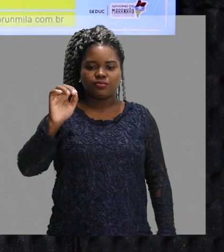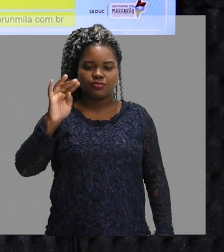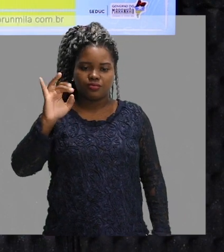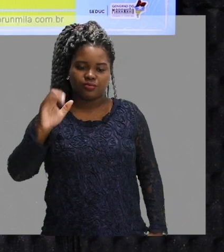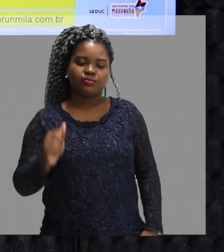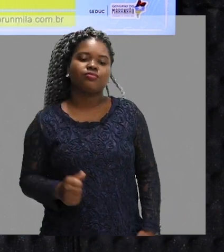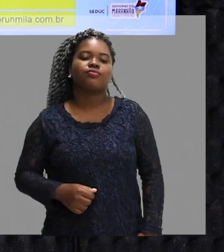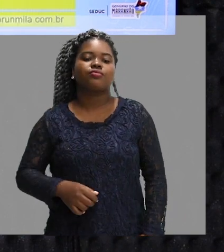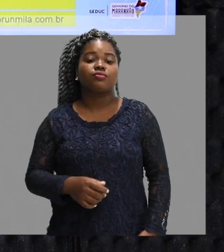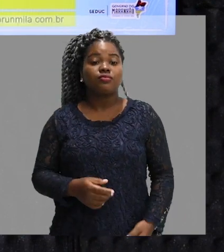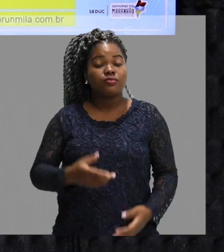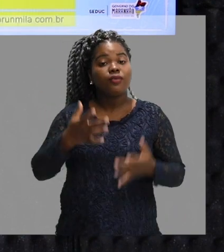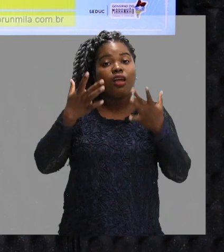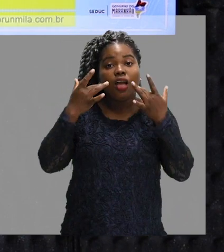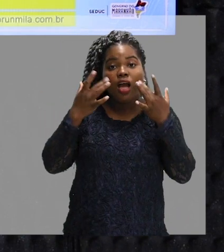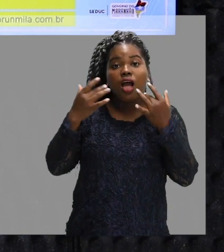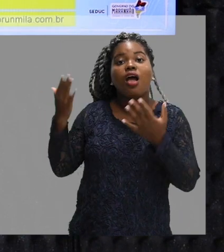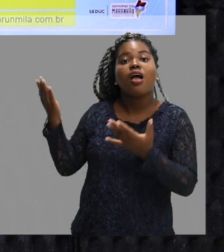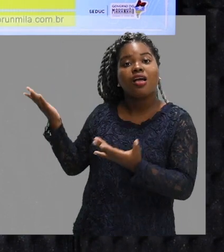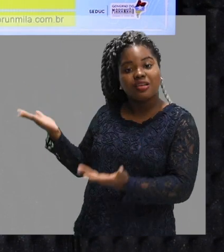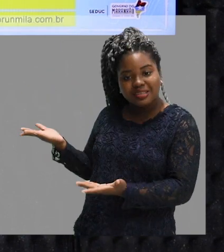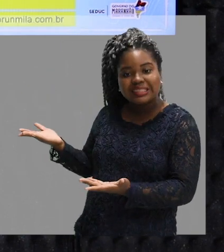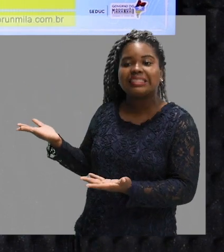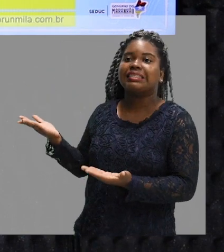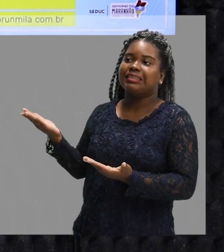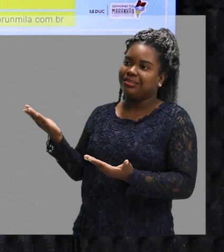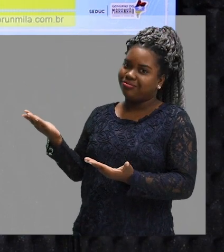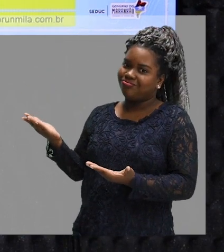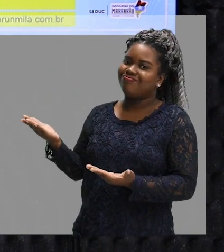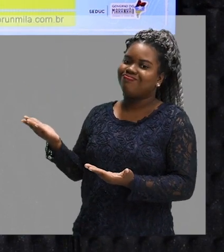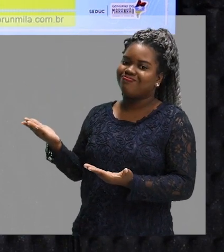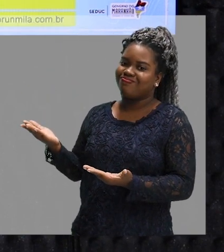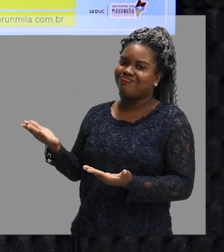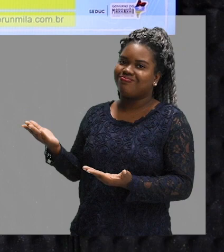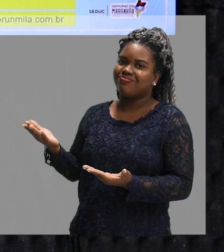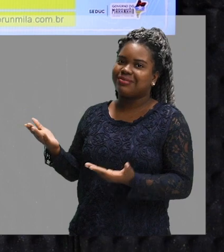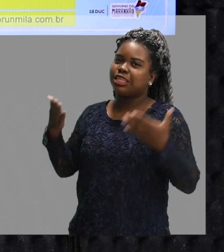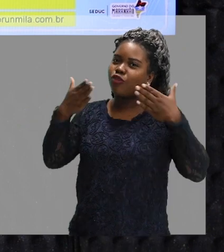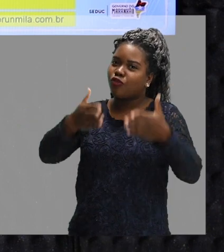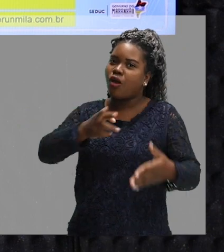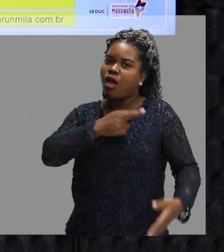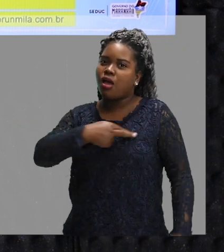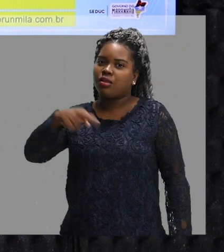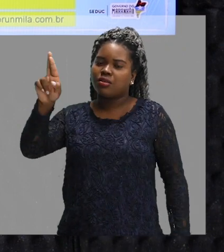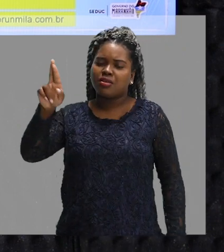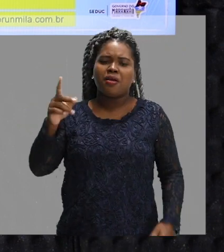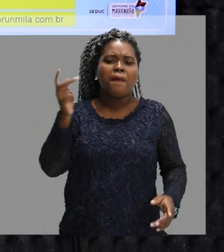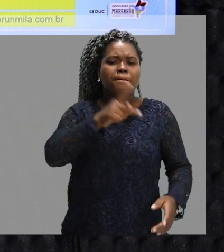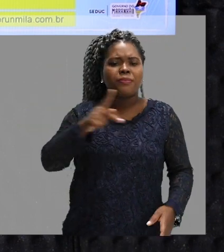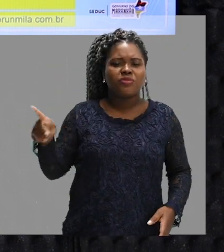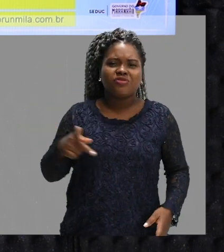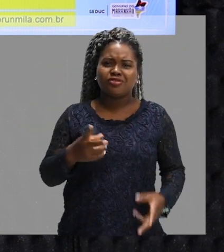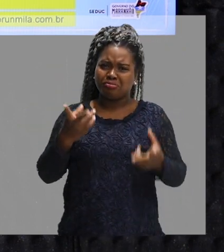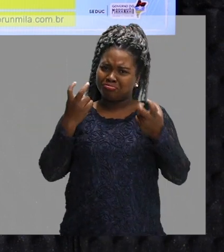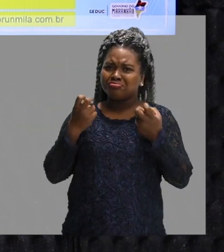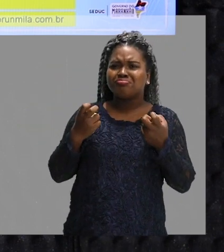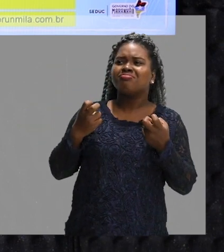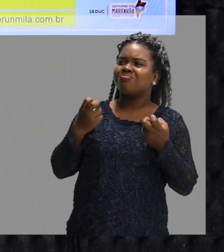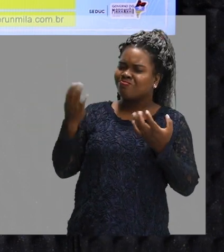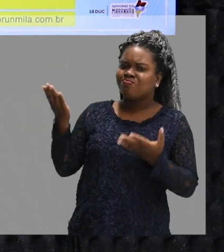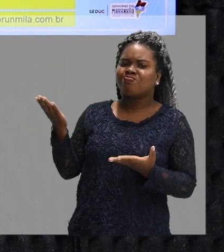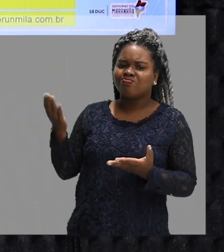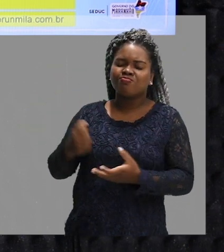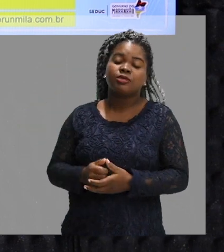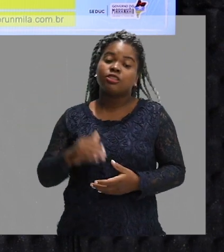demótica. E é essa arte que é submetida literalmente à religião. Professor, eu já vi isso, então a gente vai entender como fazer uma